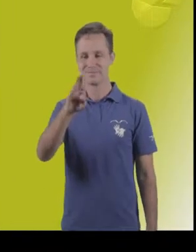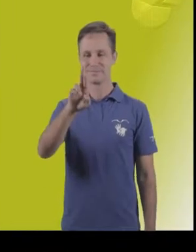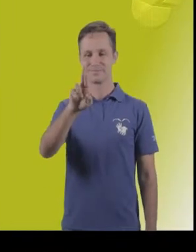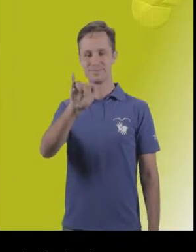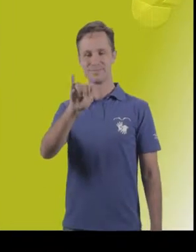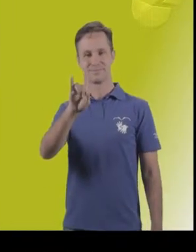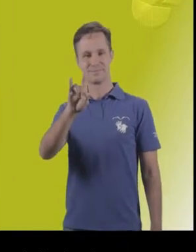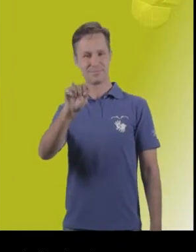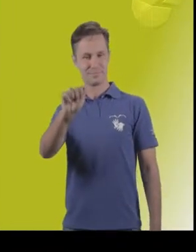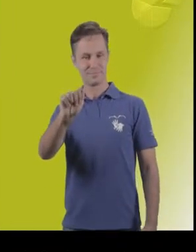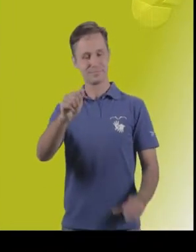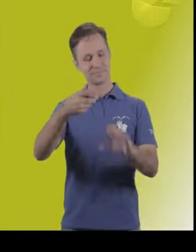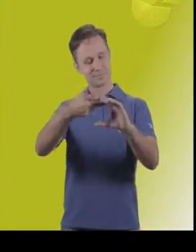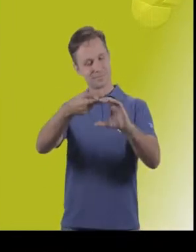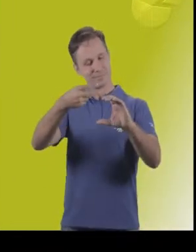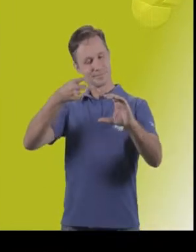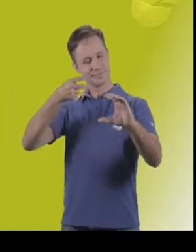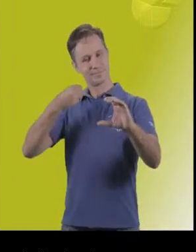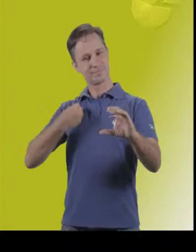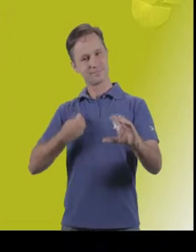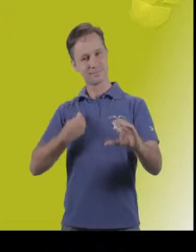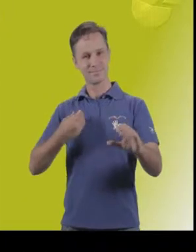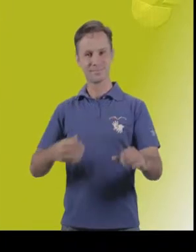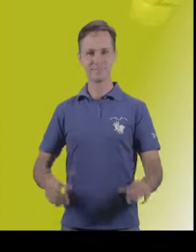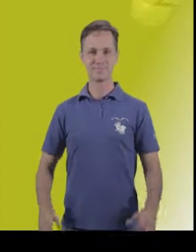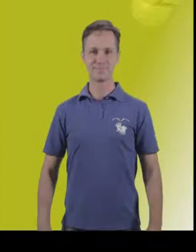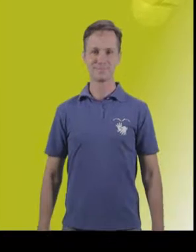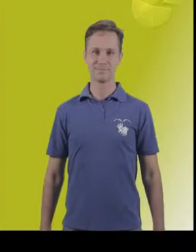Eu sou Brígida Campo e eu estou no Imagens do Conhecimento.